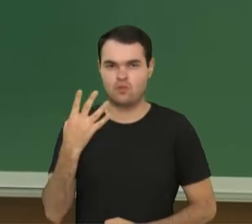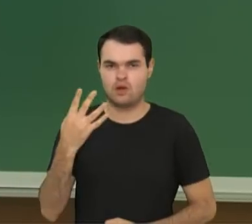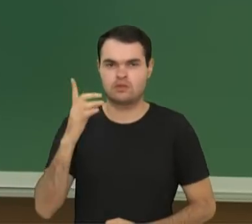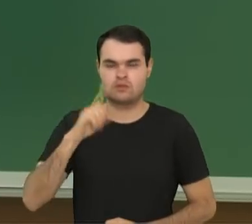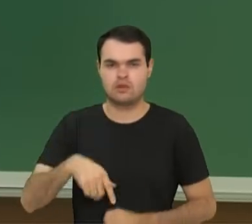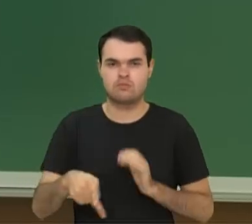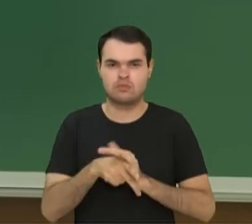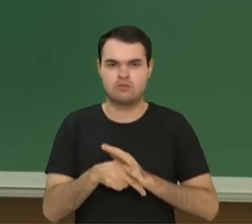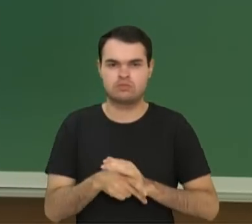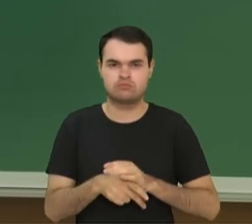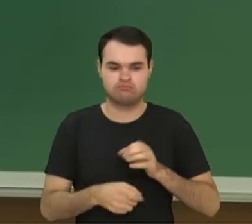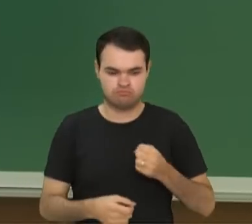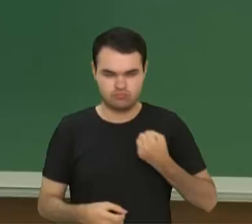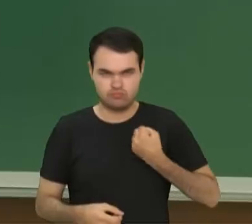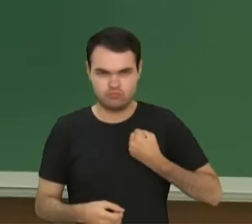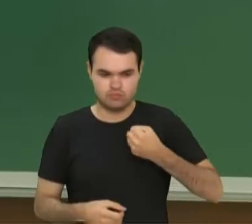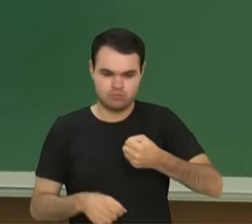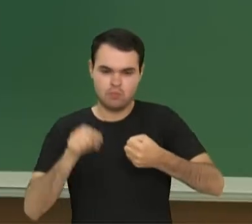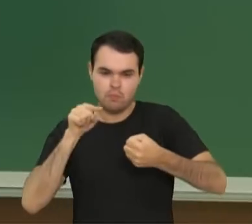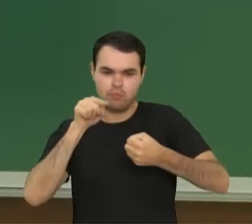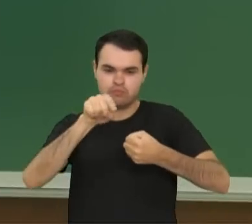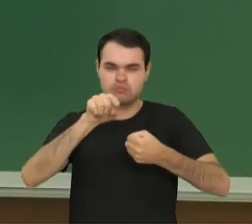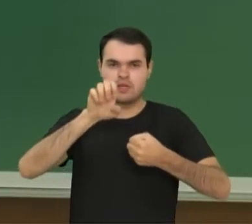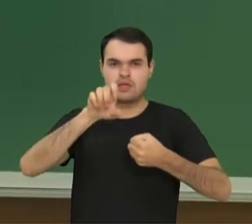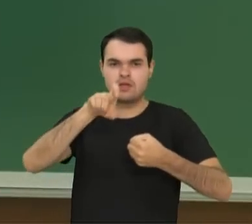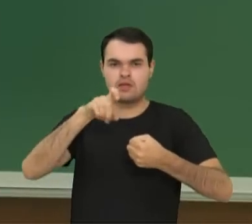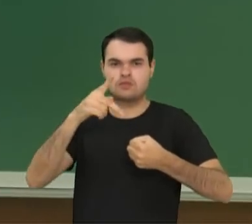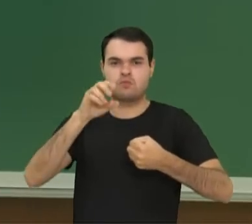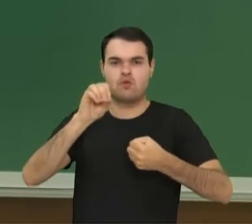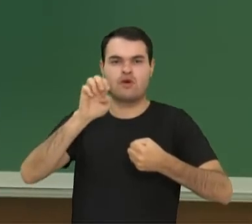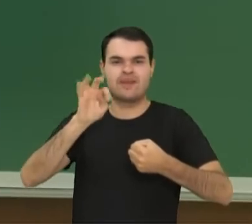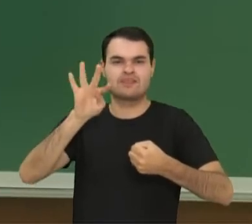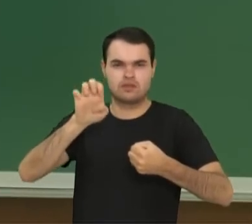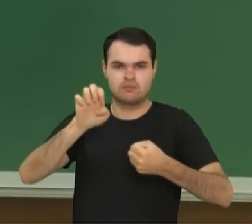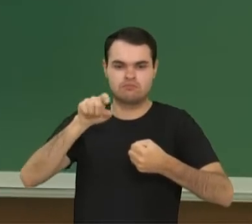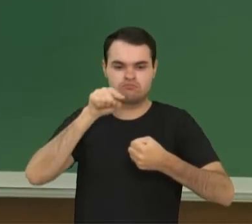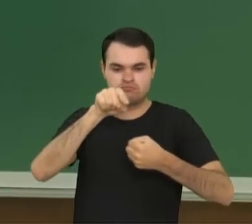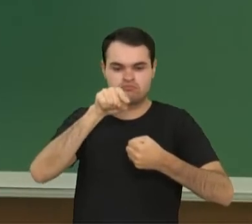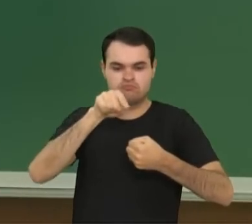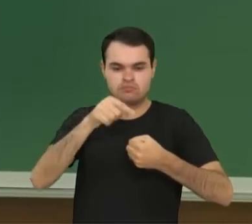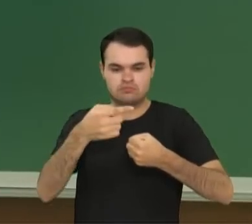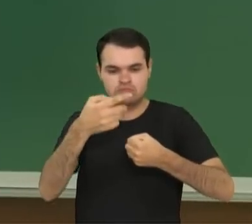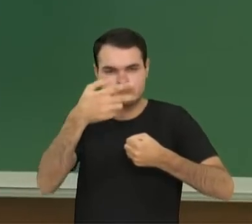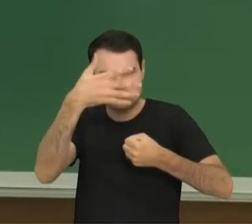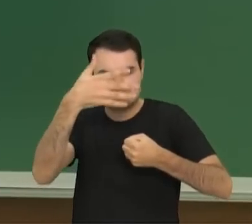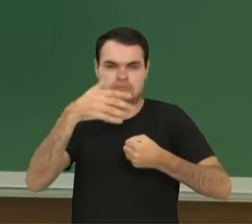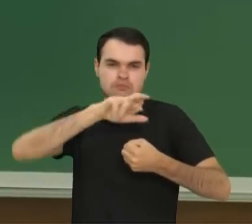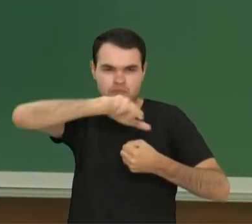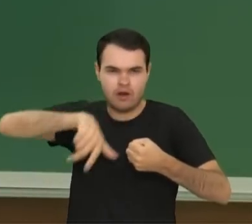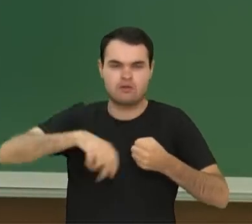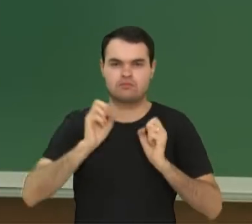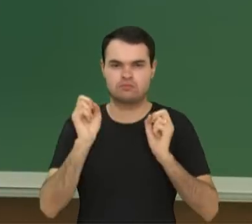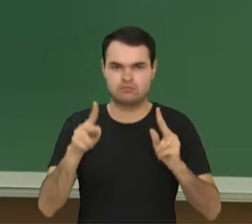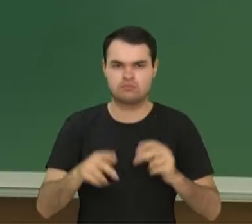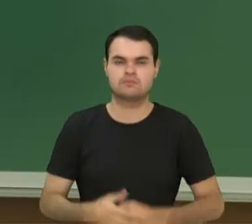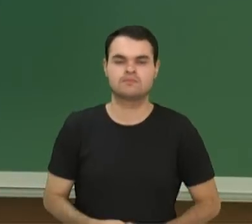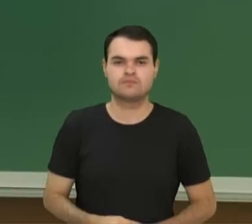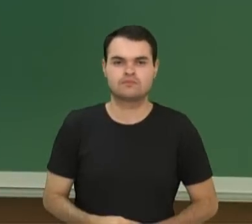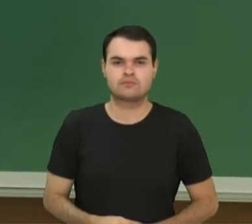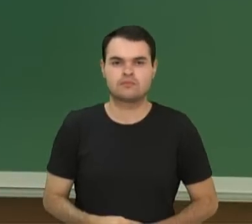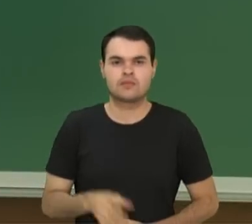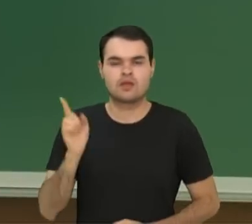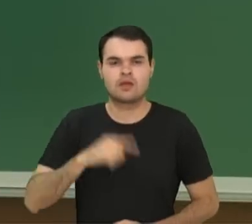Esses nomes são bons a gente lembrar, até mesmo quando a gente vai explicar para alguém ou se fazer entender, essa